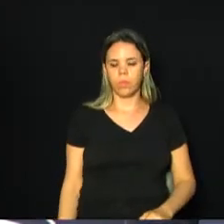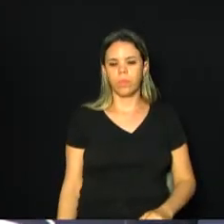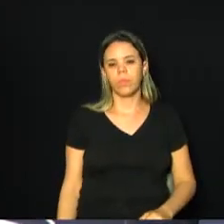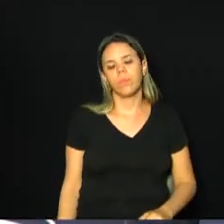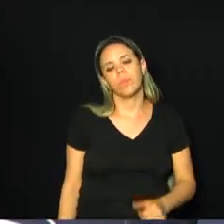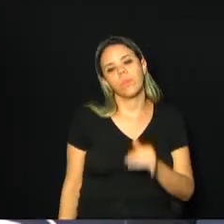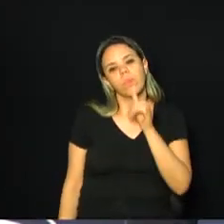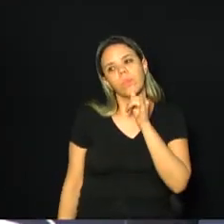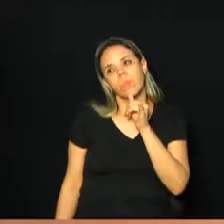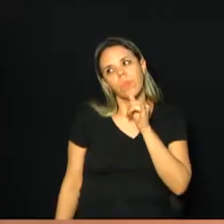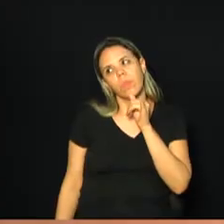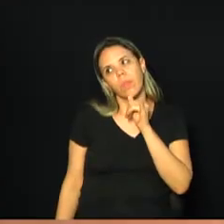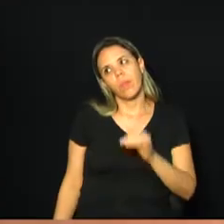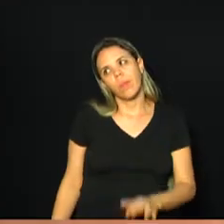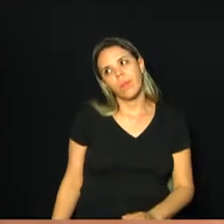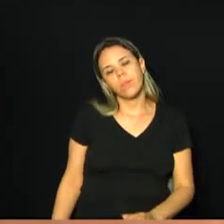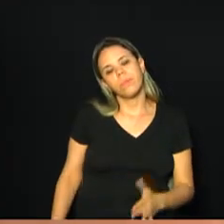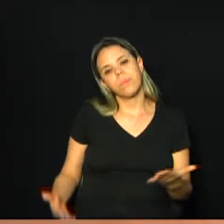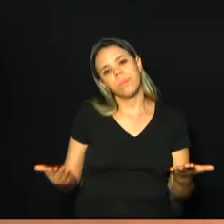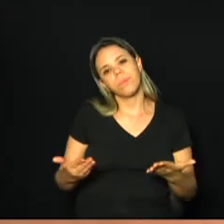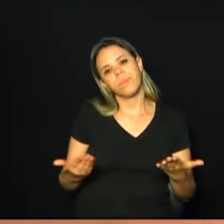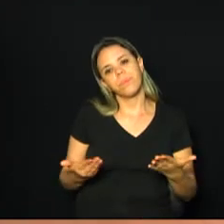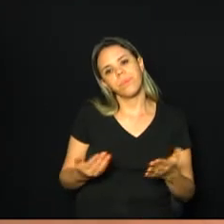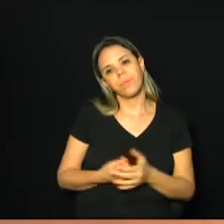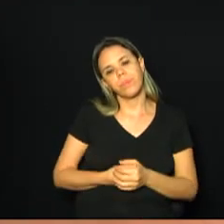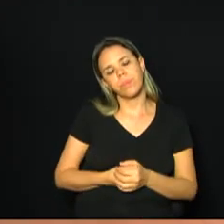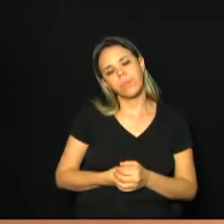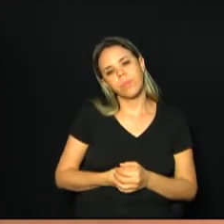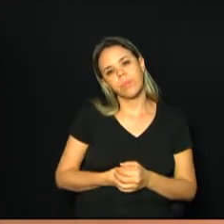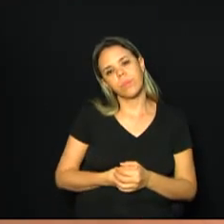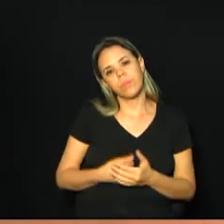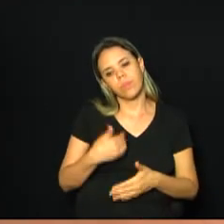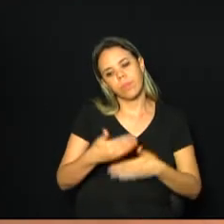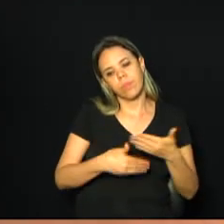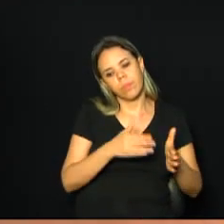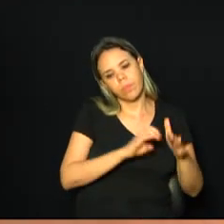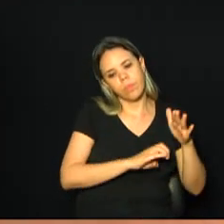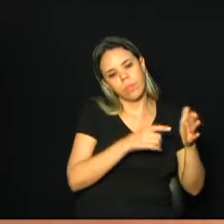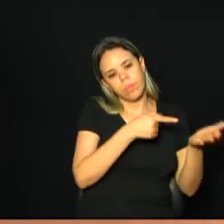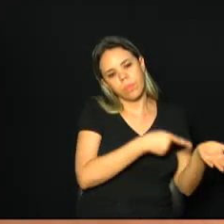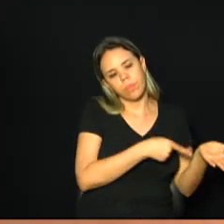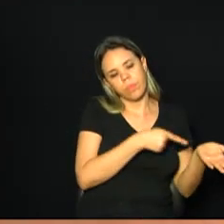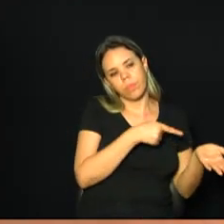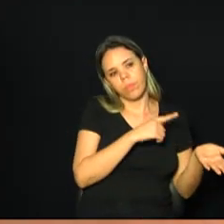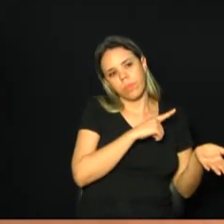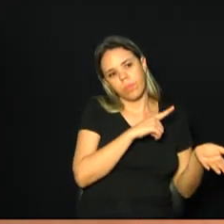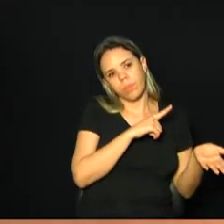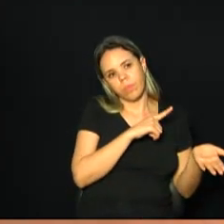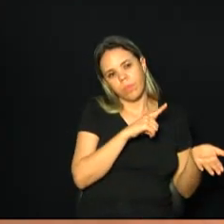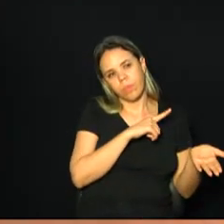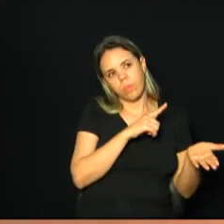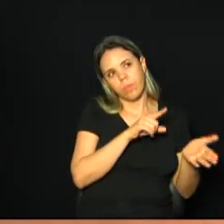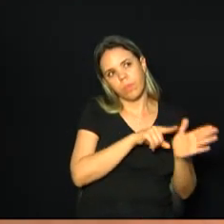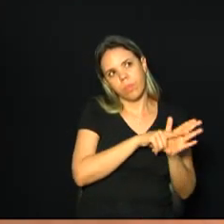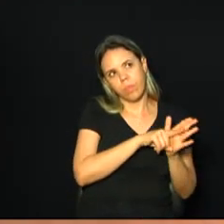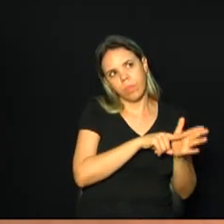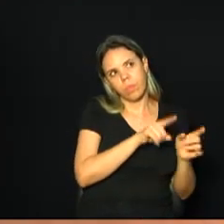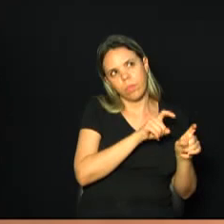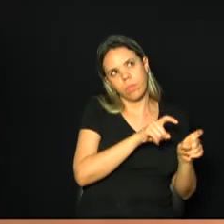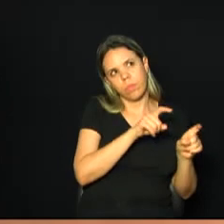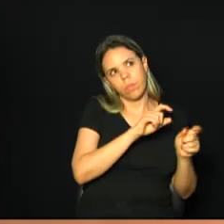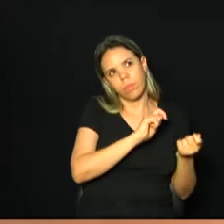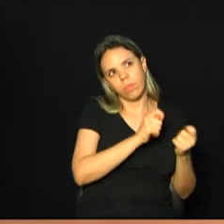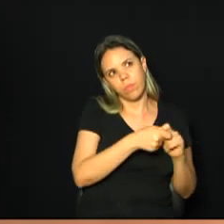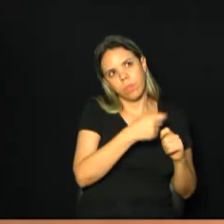por assim, hoje é uma cadeia isso daí. Então, se a empresa ela vai se